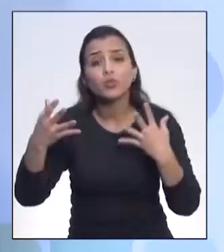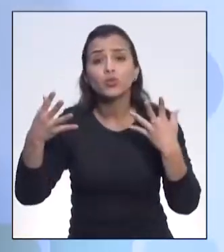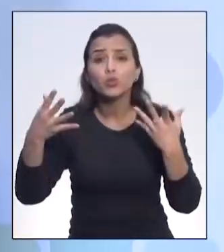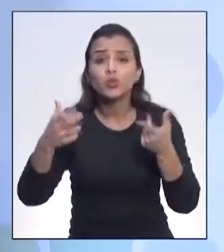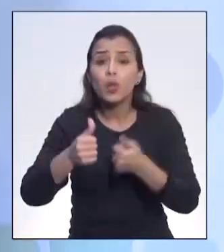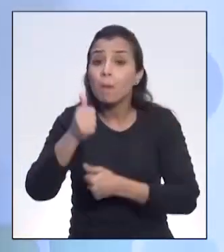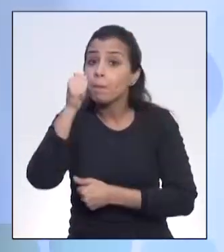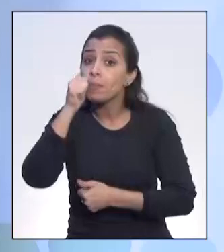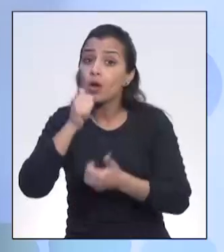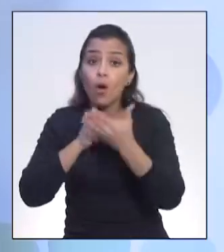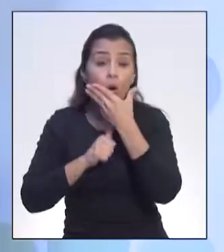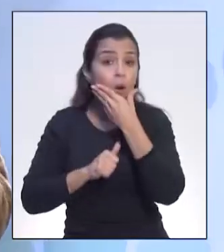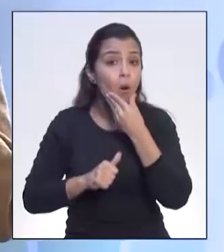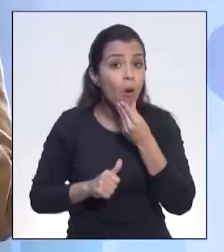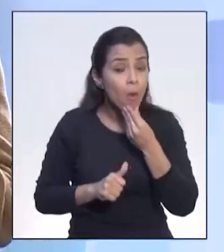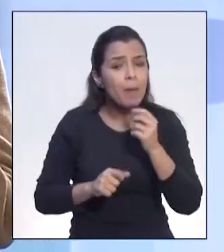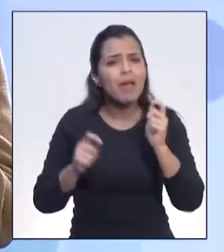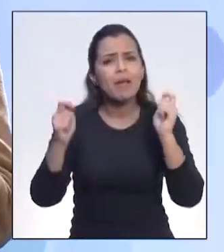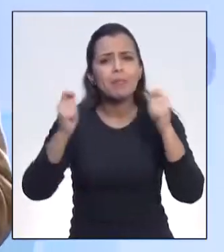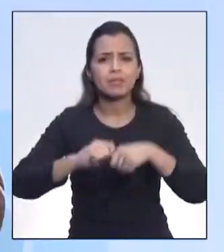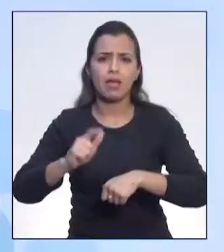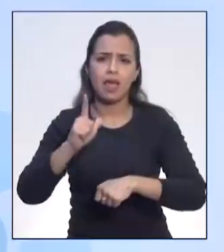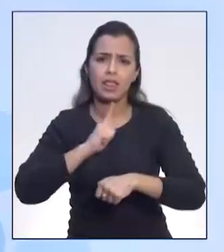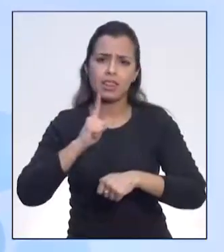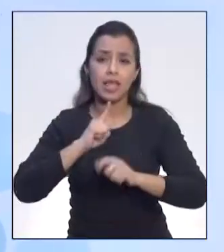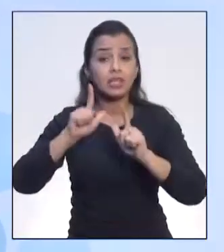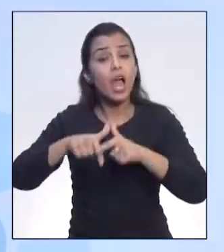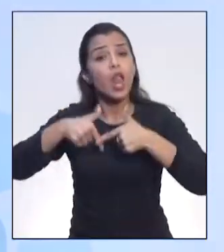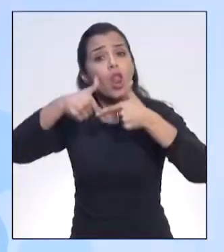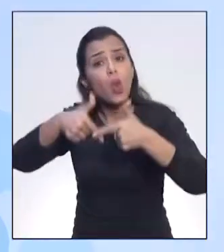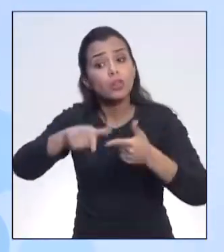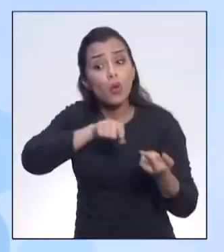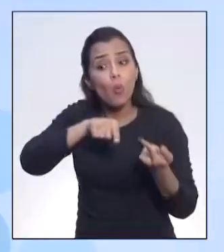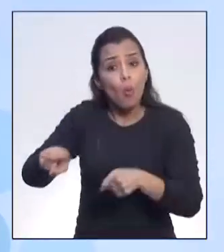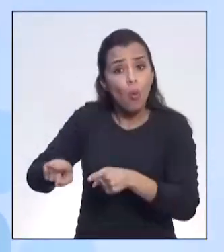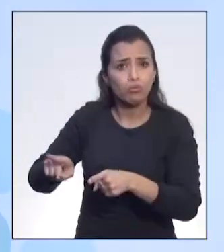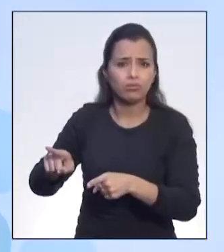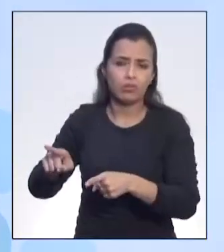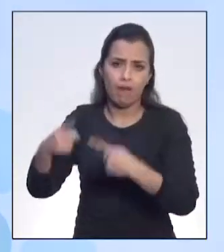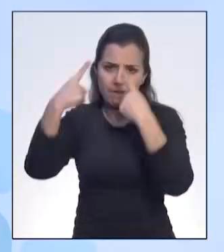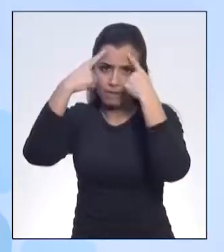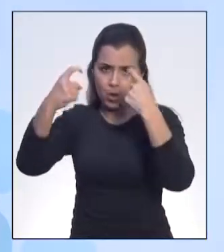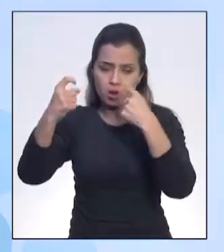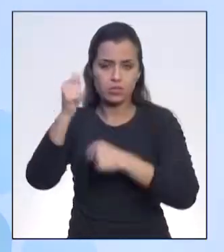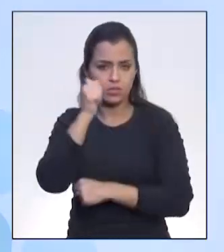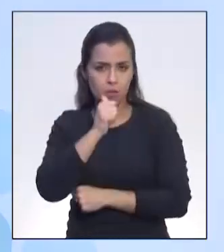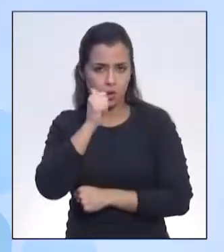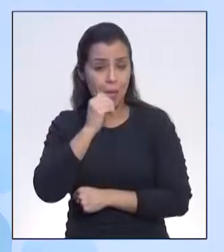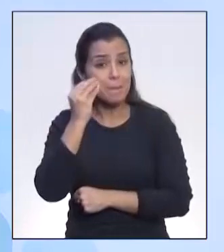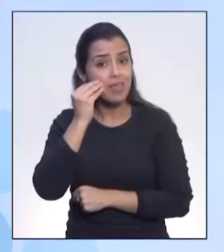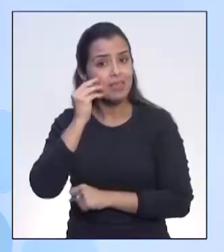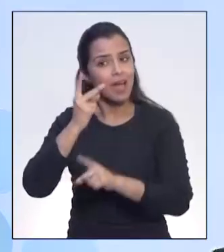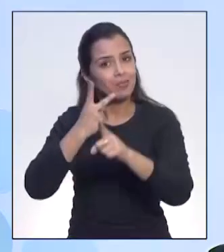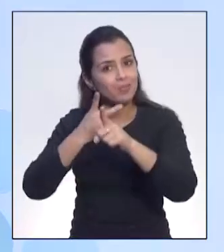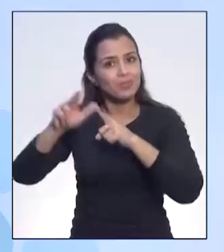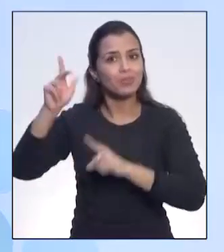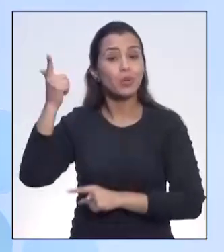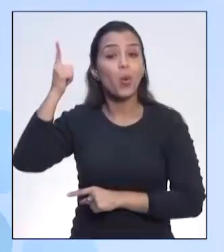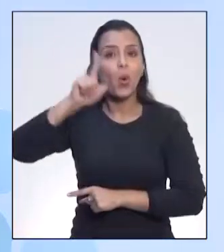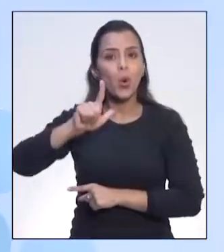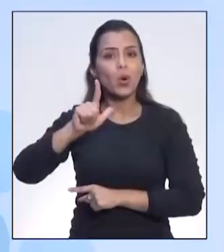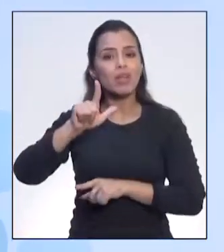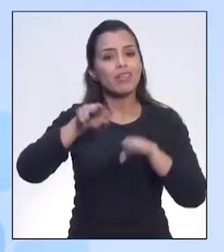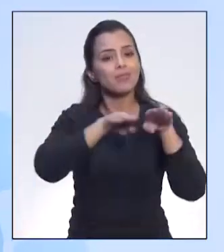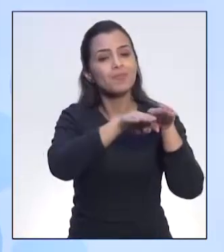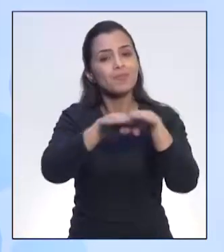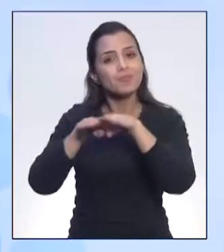vocês, homens e mulheres, podem nos ajudar nessa luta contra a violência, né, e a conquista da integridade de todas